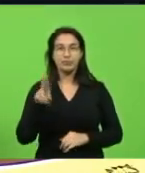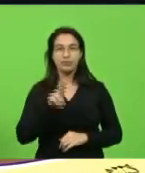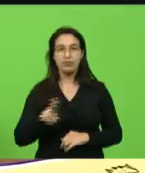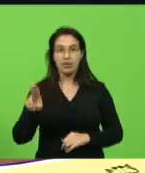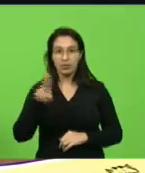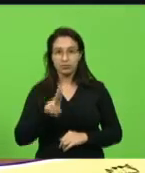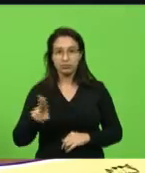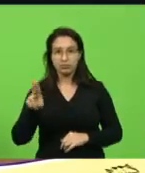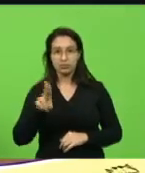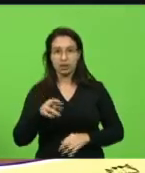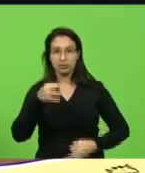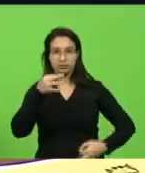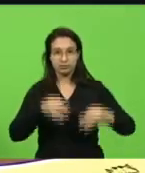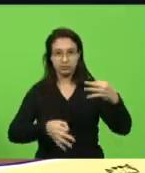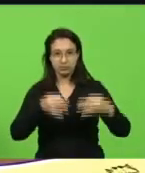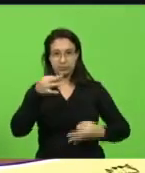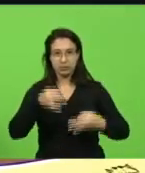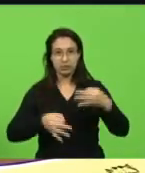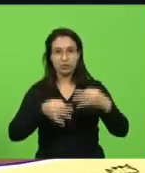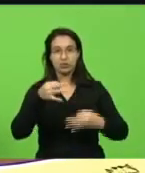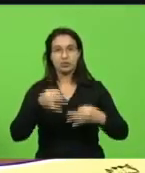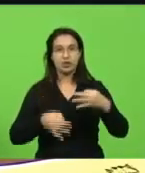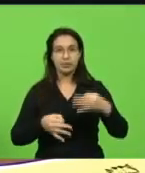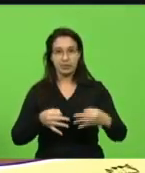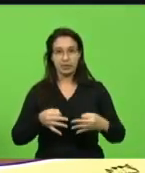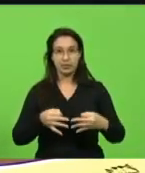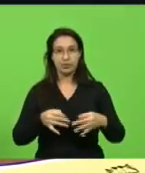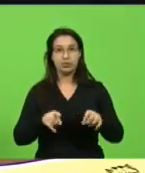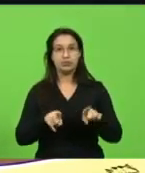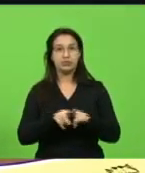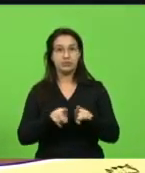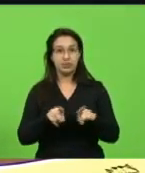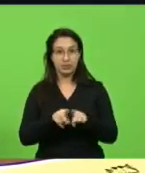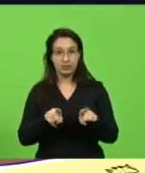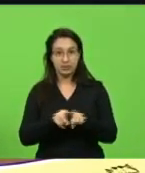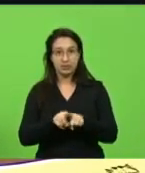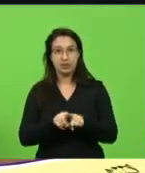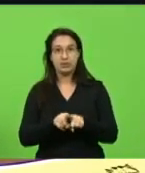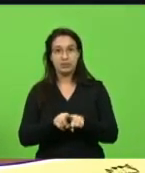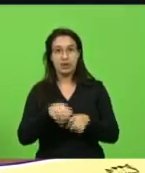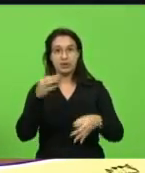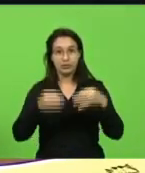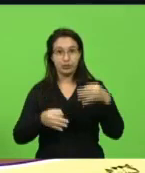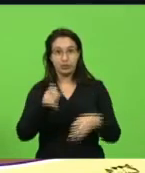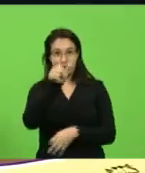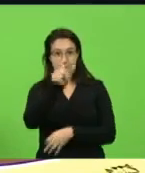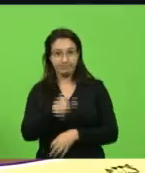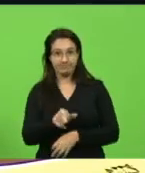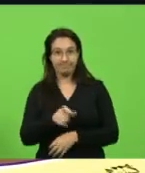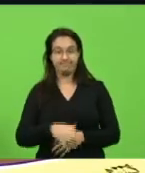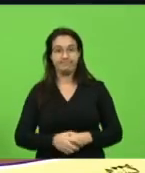para julgar, também será usada para julgar vocês.